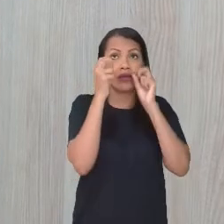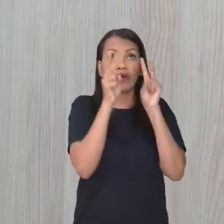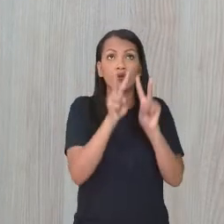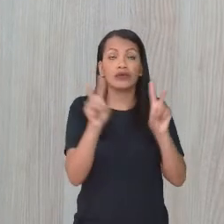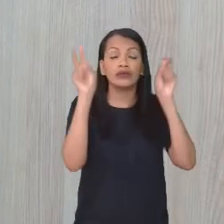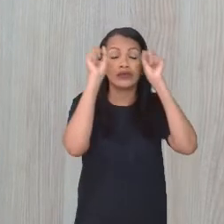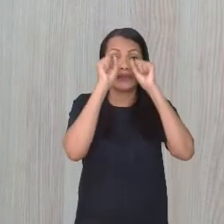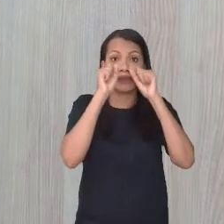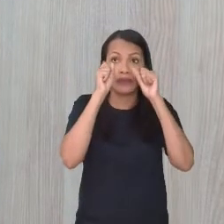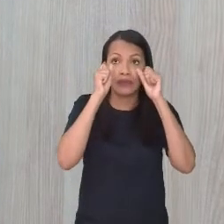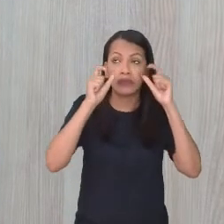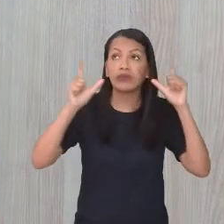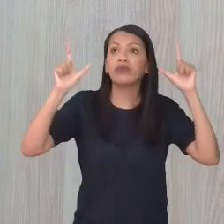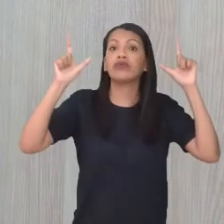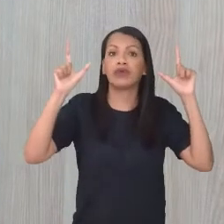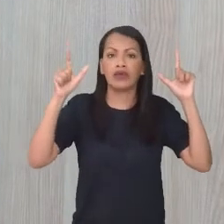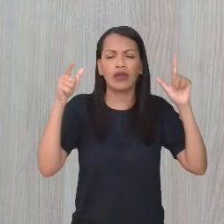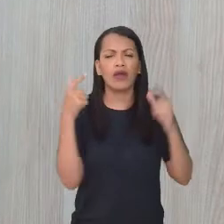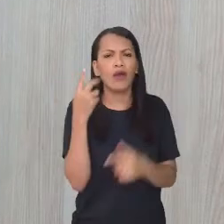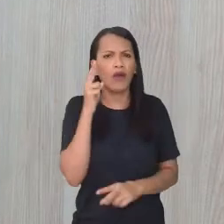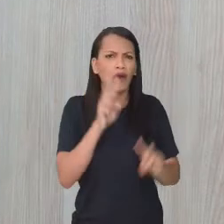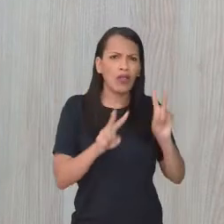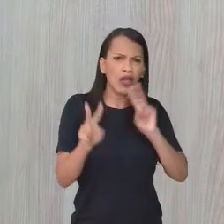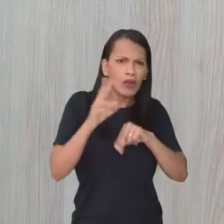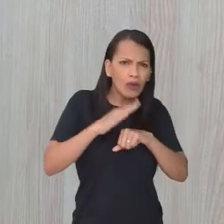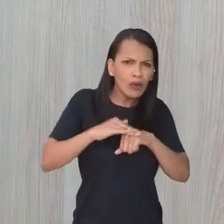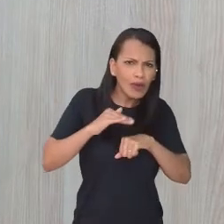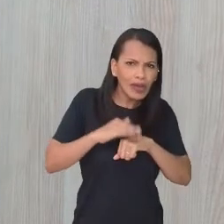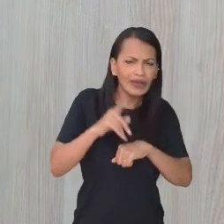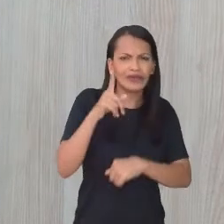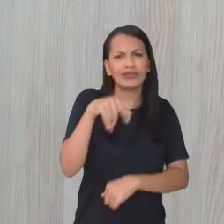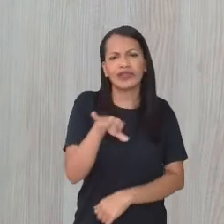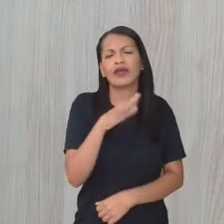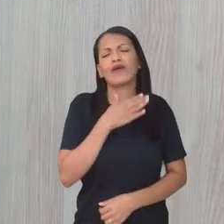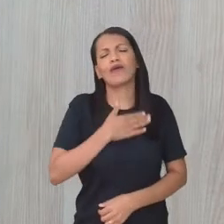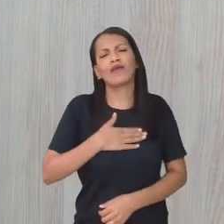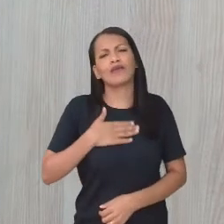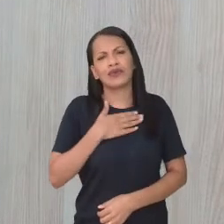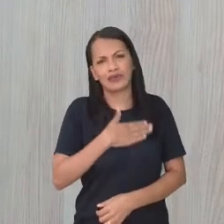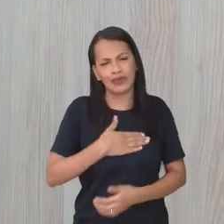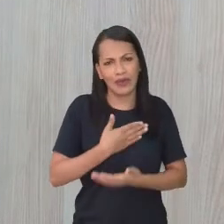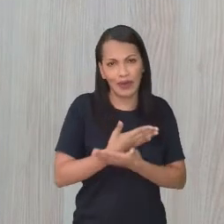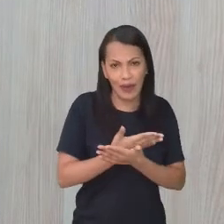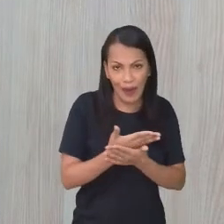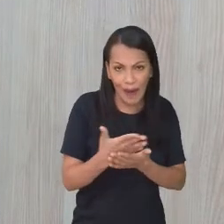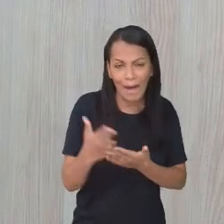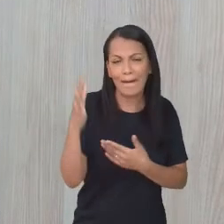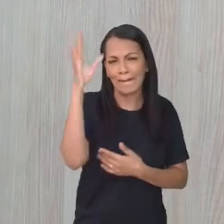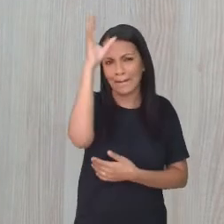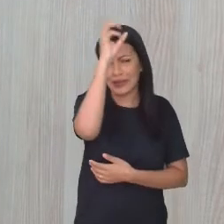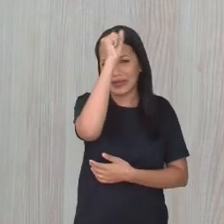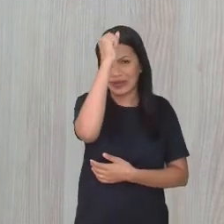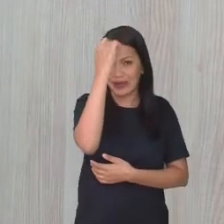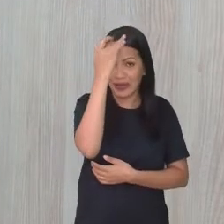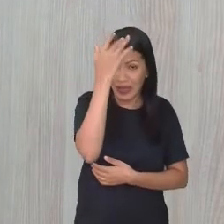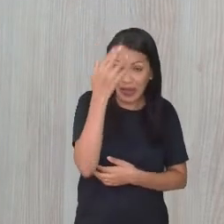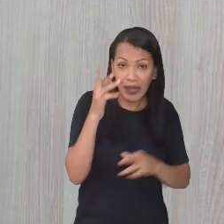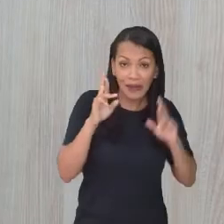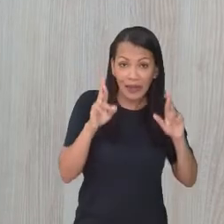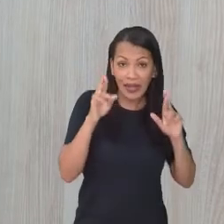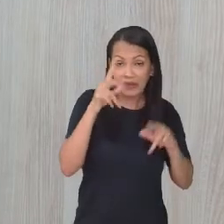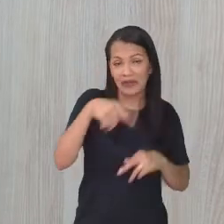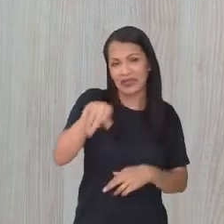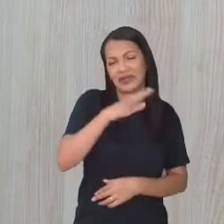olhar matemático, olhar com mais carinho, que você vai começar a gostar e vai aprender mais fácil. Espero que vocês tenham gostado da